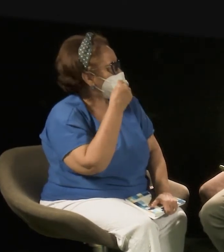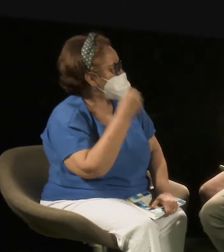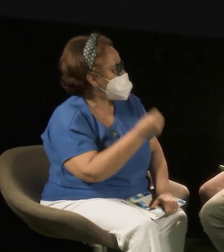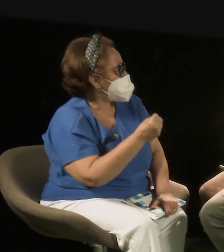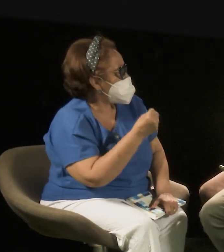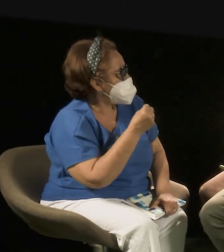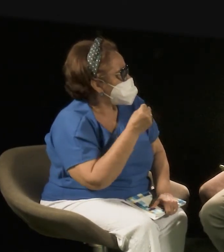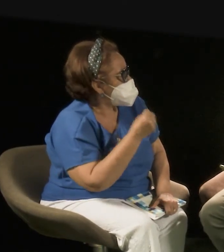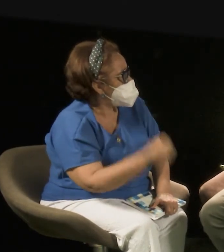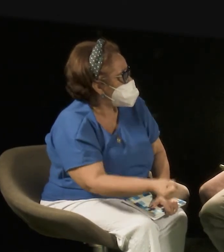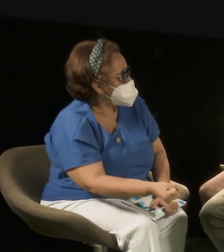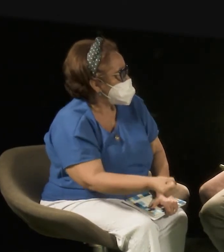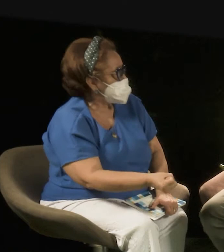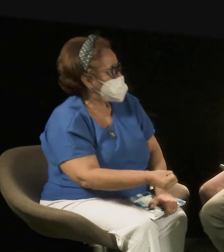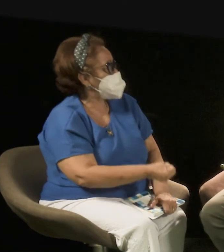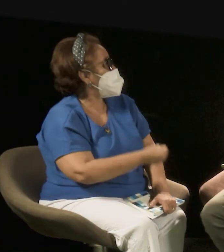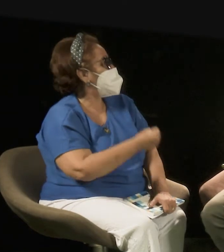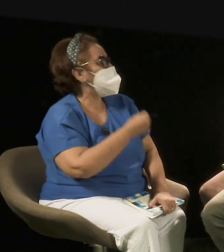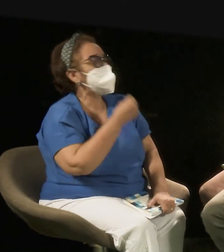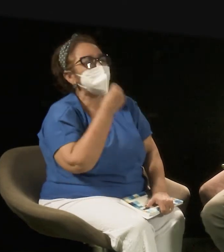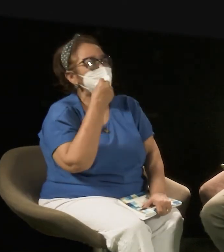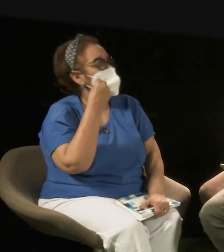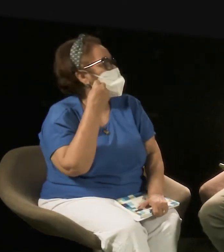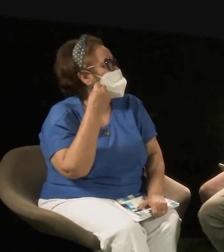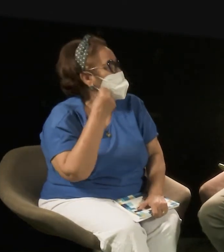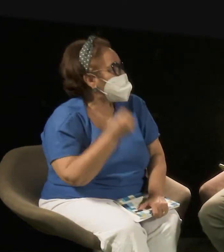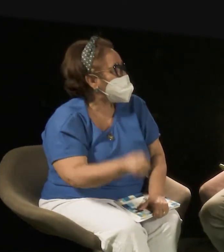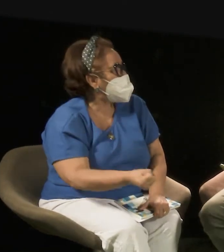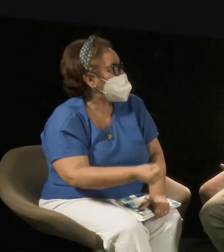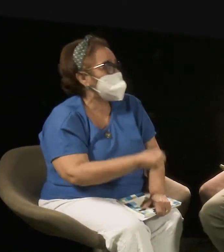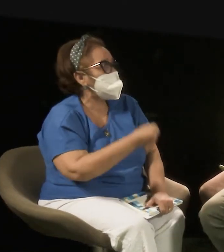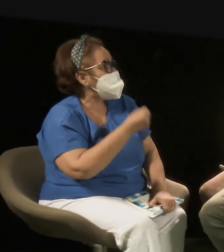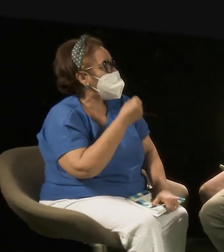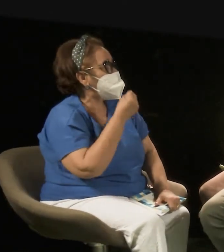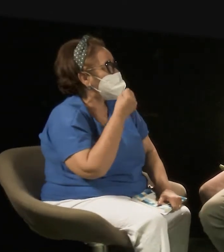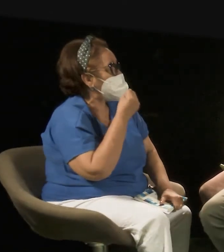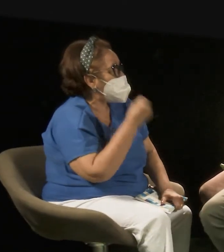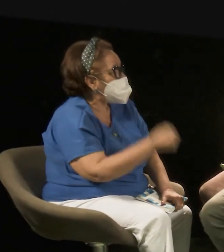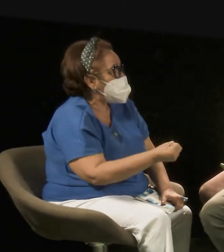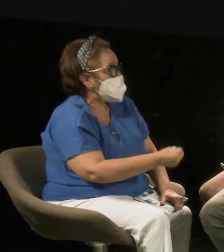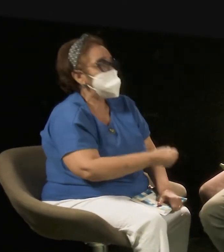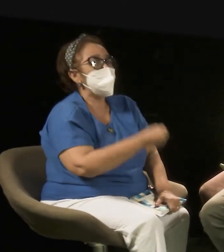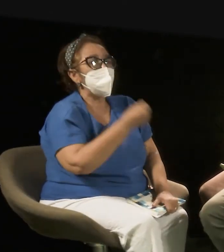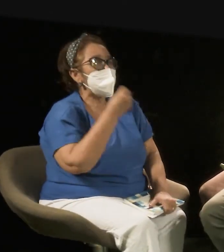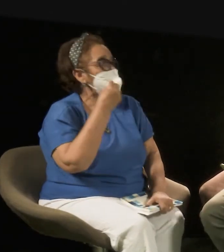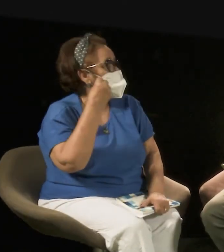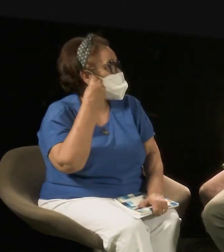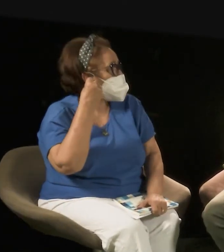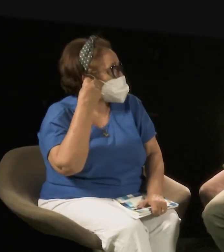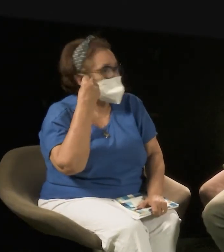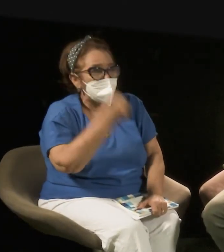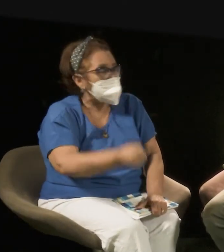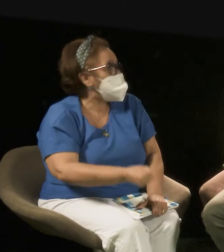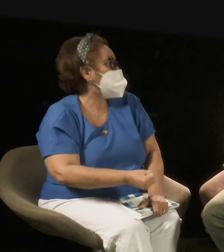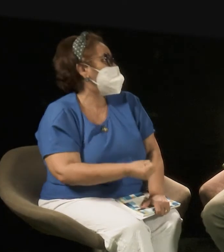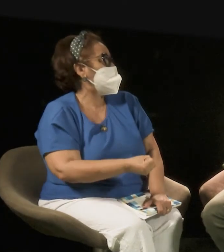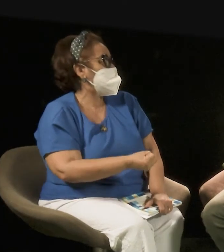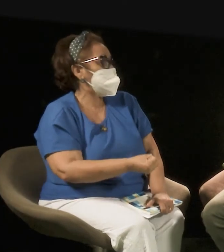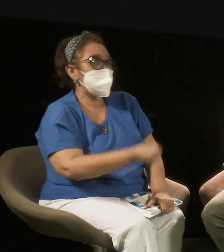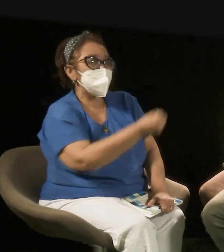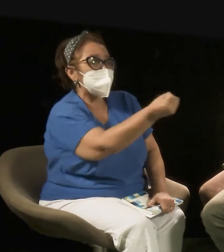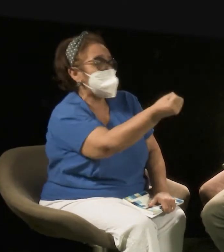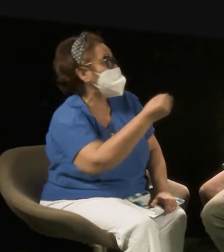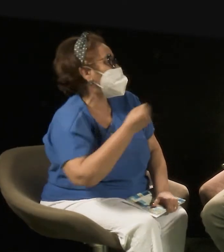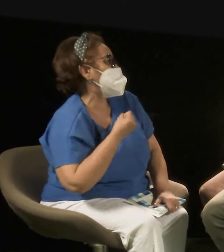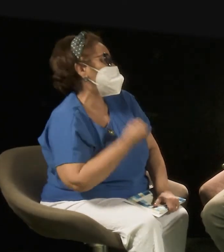de qualidade para todos. A escola pública está muito cara, o aluno paga muito caro, o valor aluno é muito